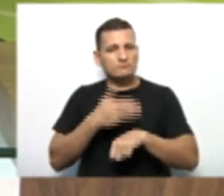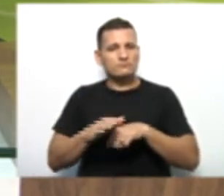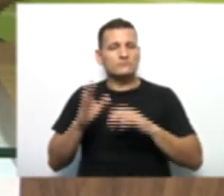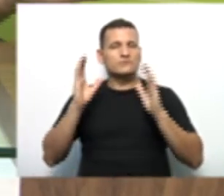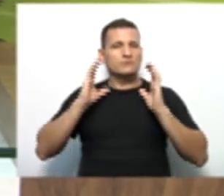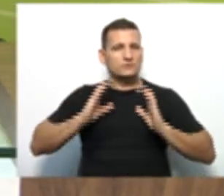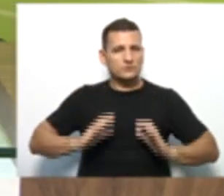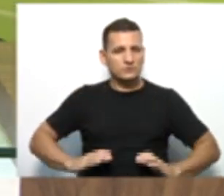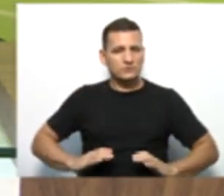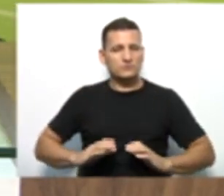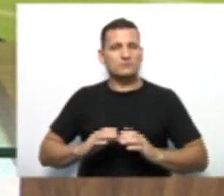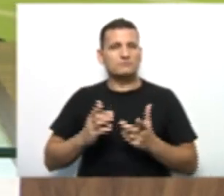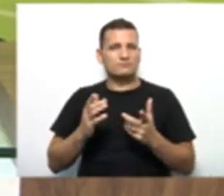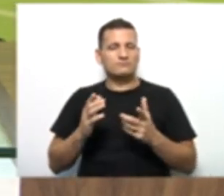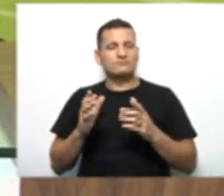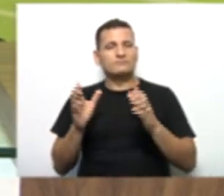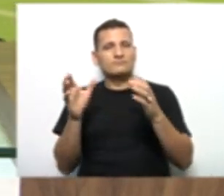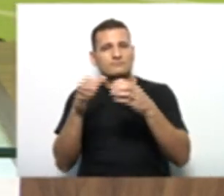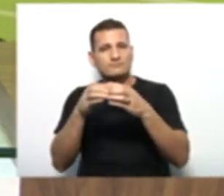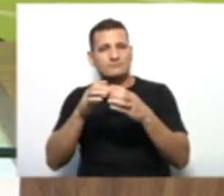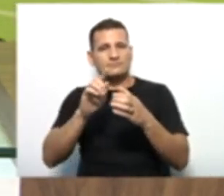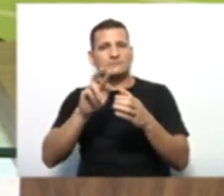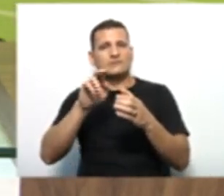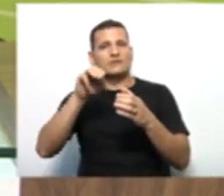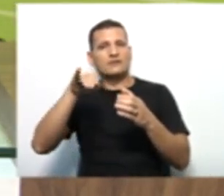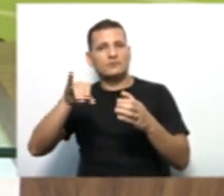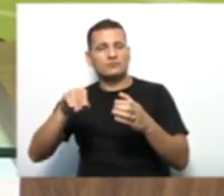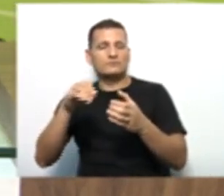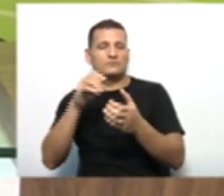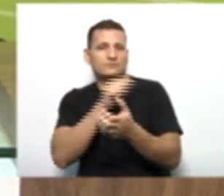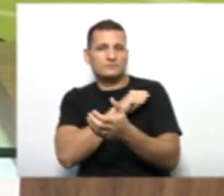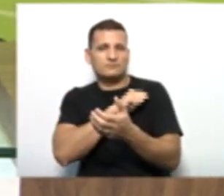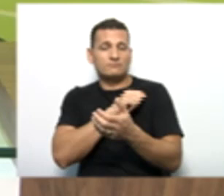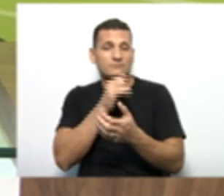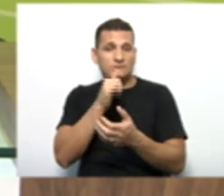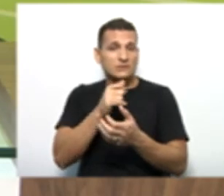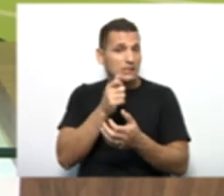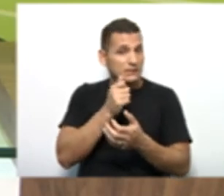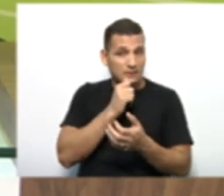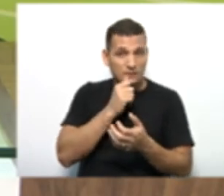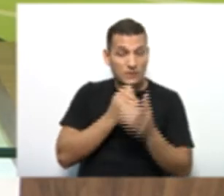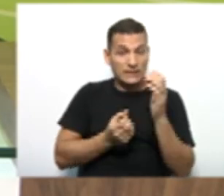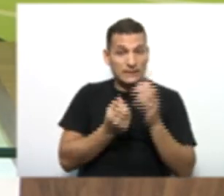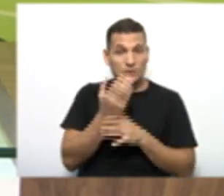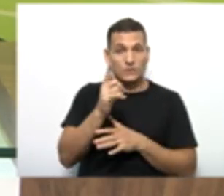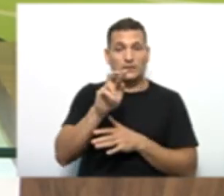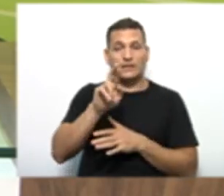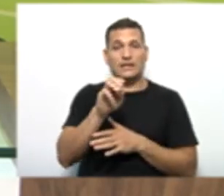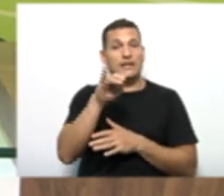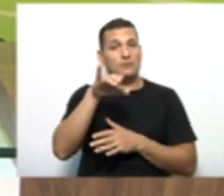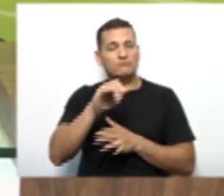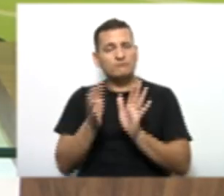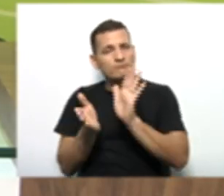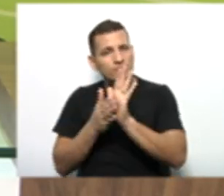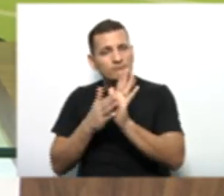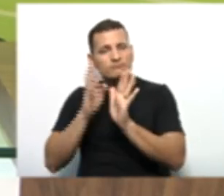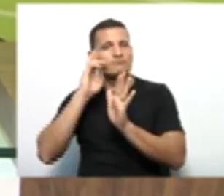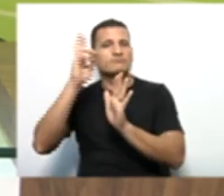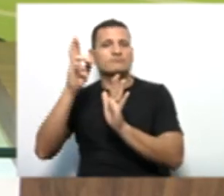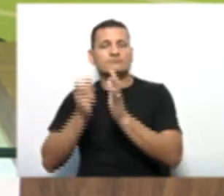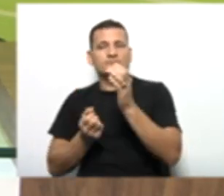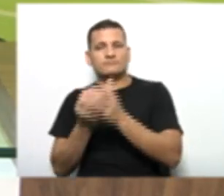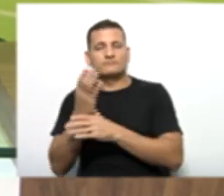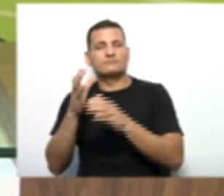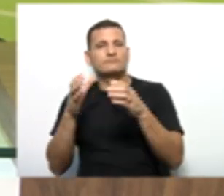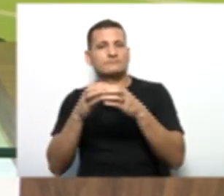com os grêmios estudantis na escola. Quem ainda não montou seu grêmio estudantil, converse com seu diretor, proponha a criação de um grêmio estudantil na escola,